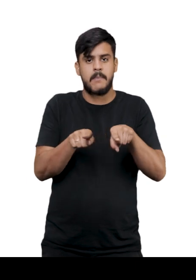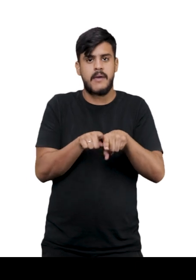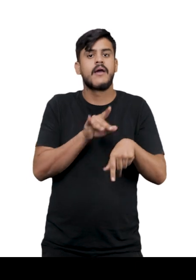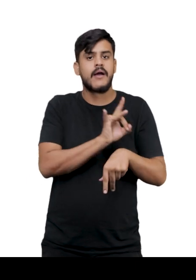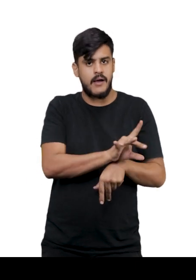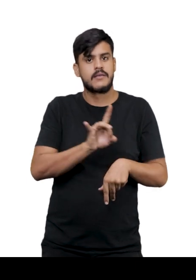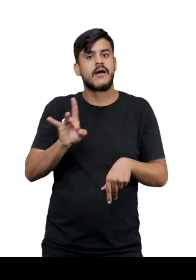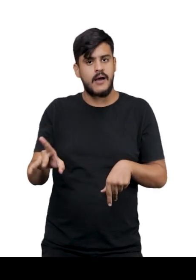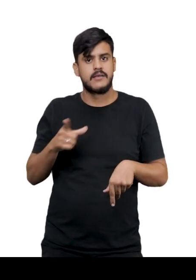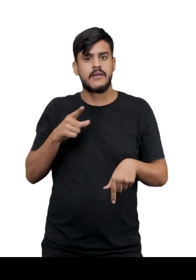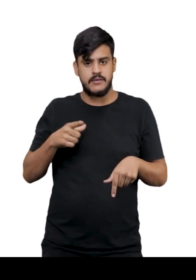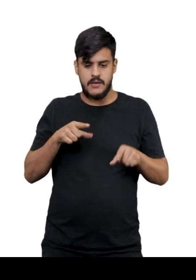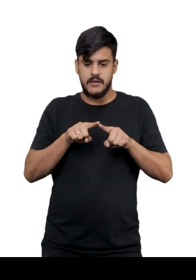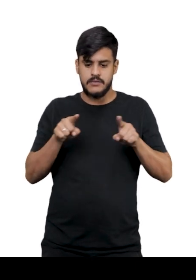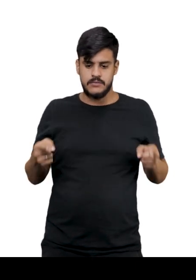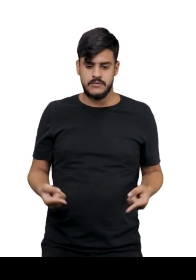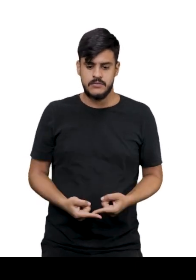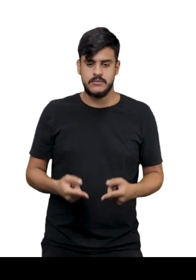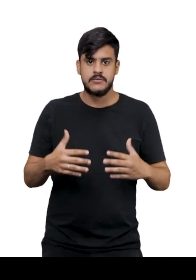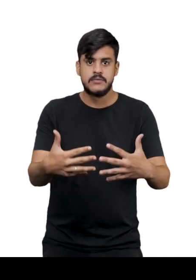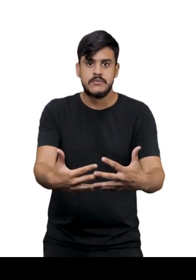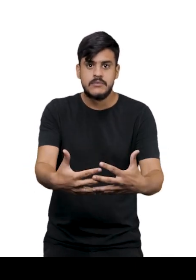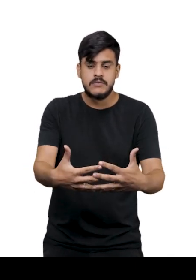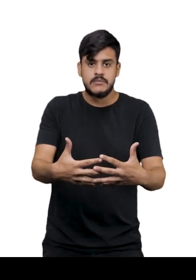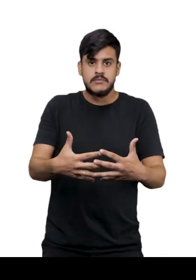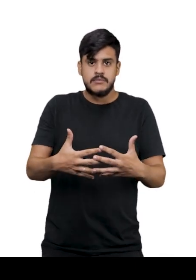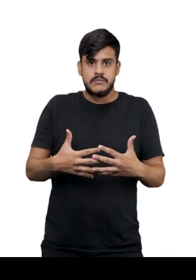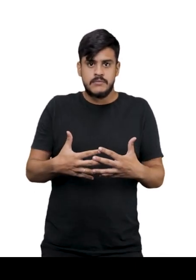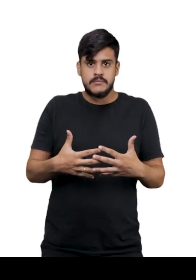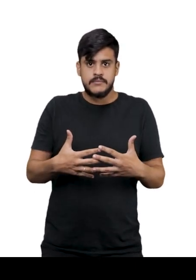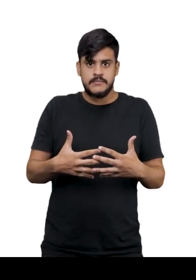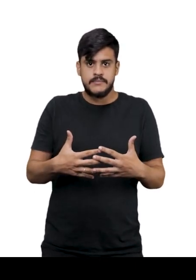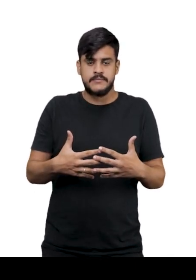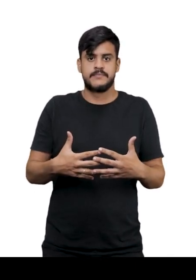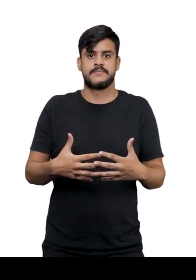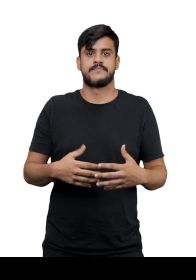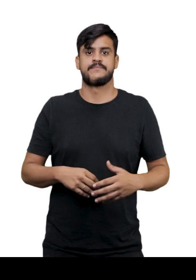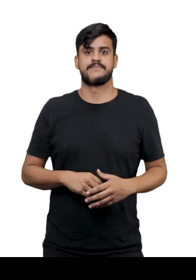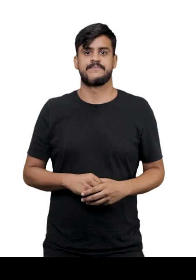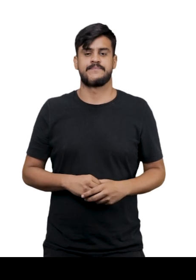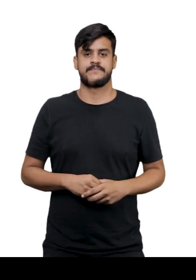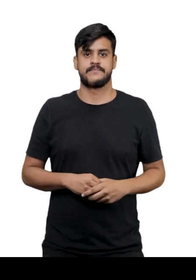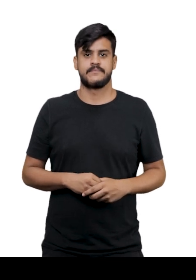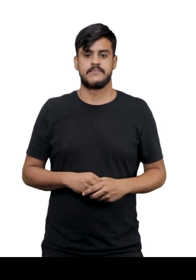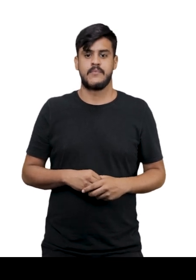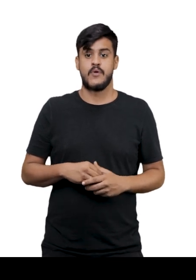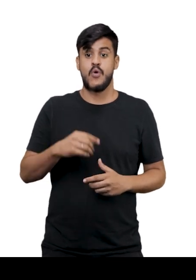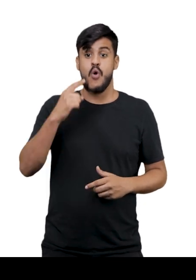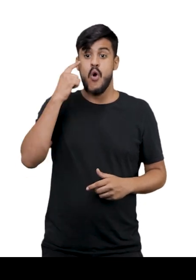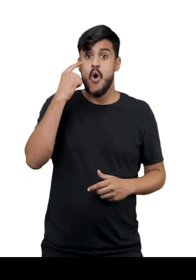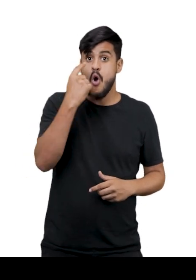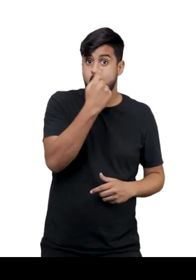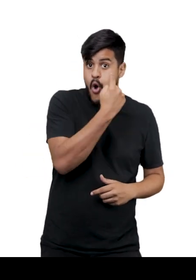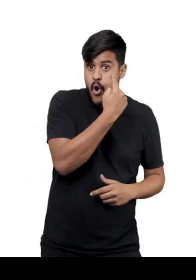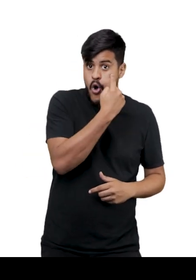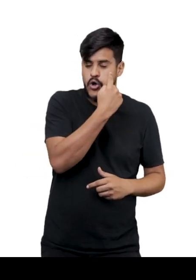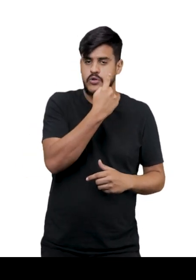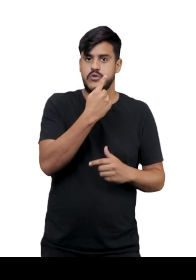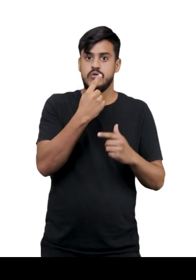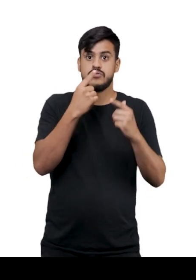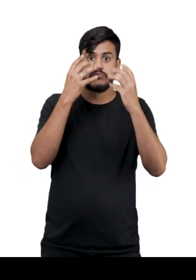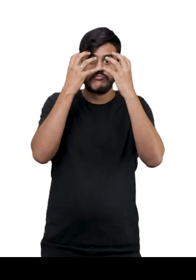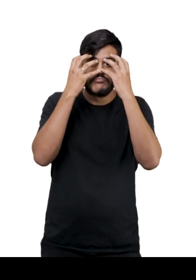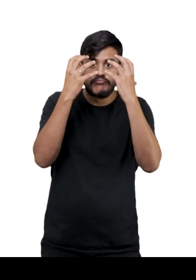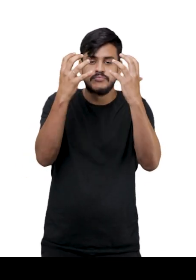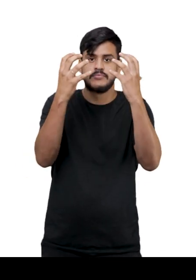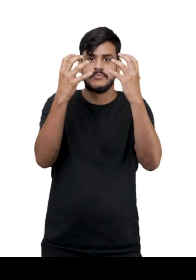de pé e cada uma delas também segura um objeto em formato de disco com as duas mãos bem próximo aos seus ventres.